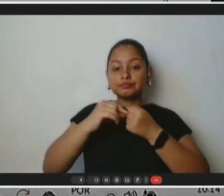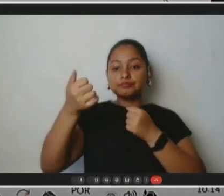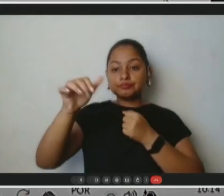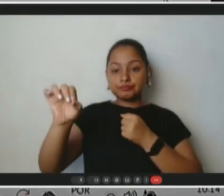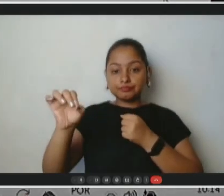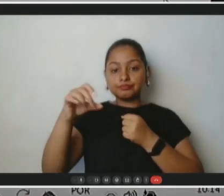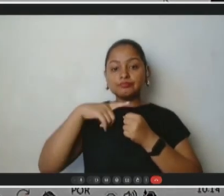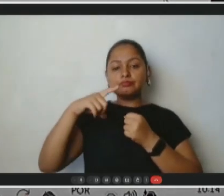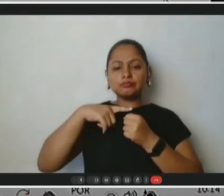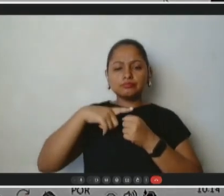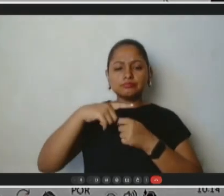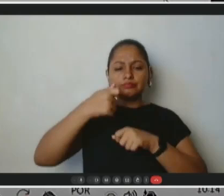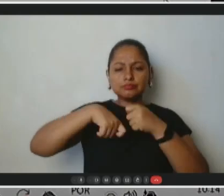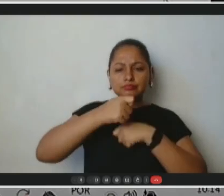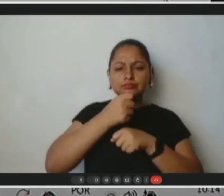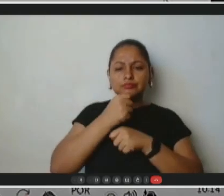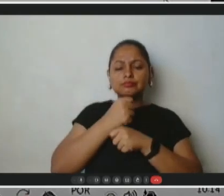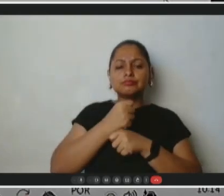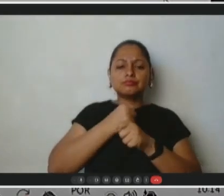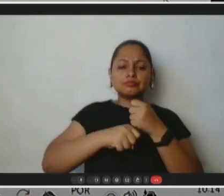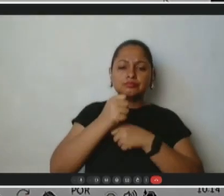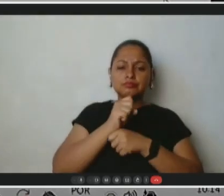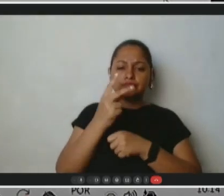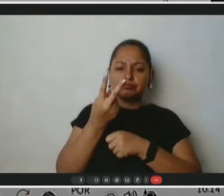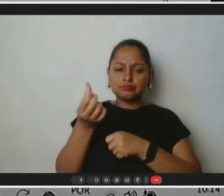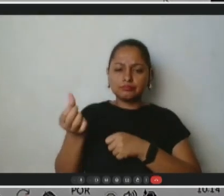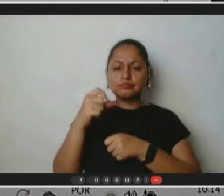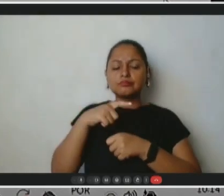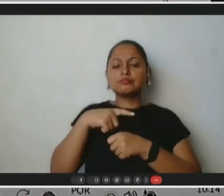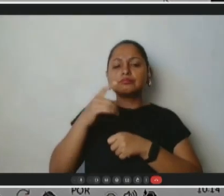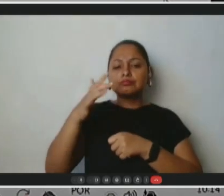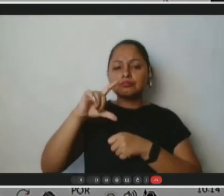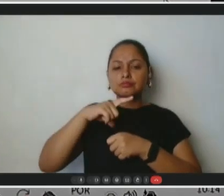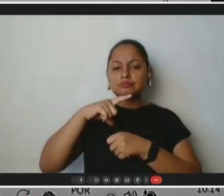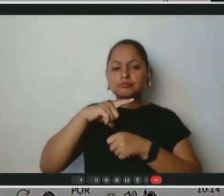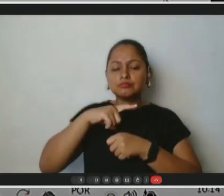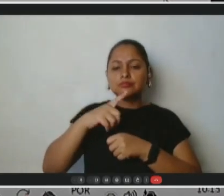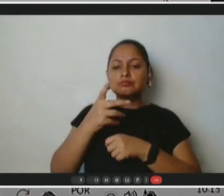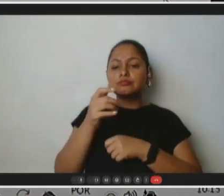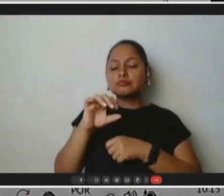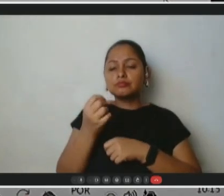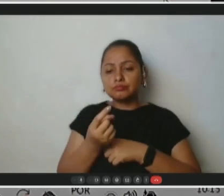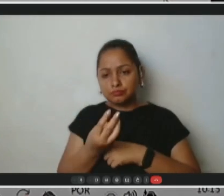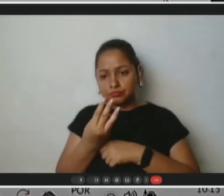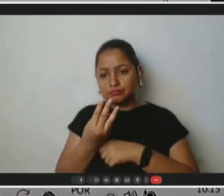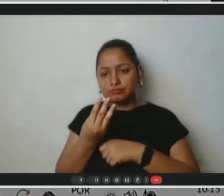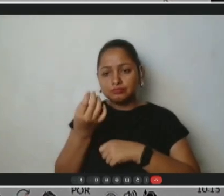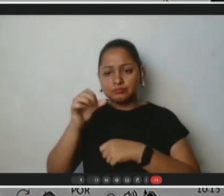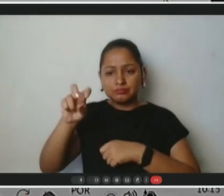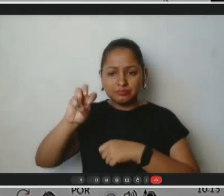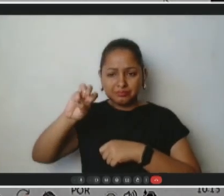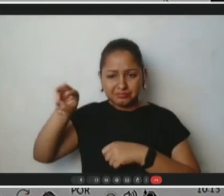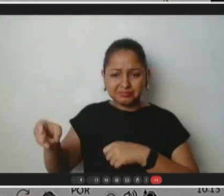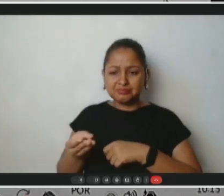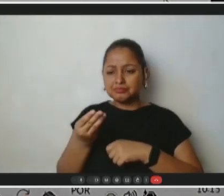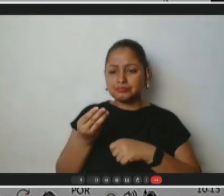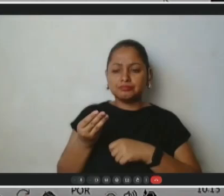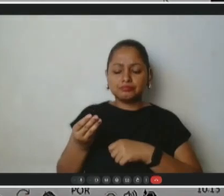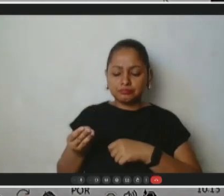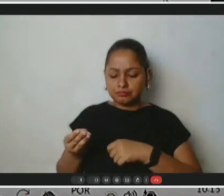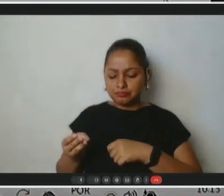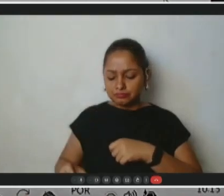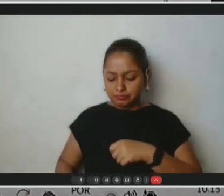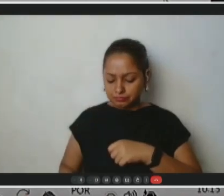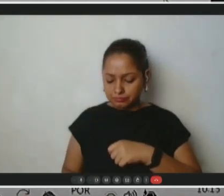financeiro de 2026, fica estimada uma receita de 395 milhões de reais, fixada